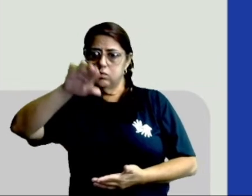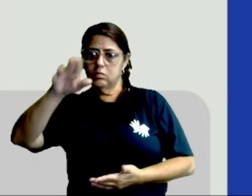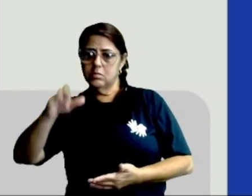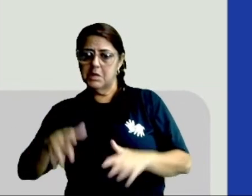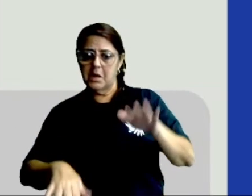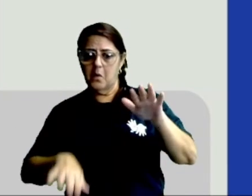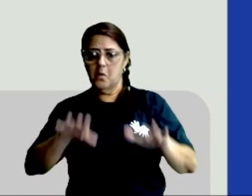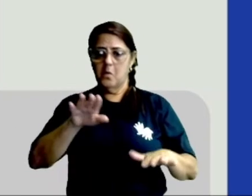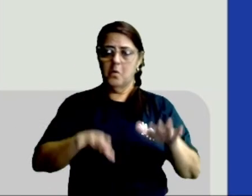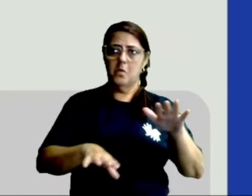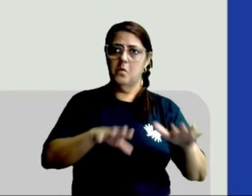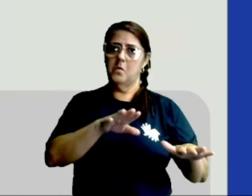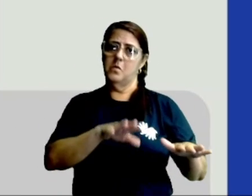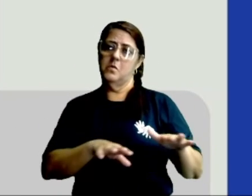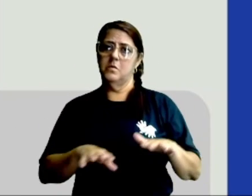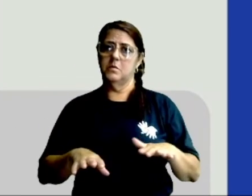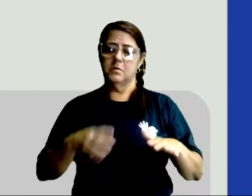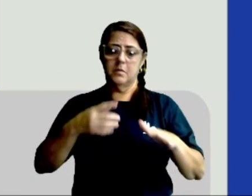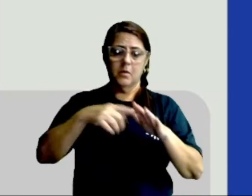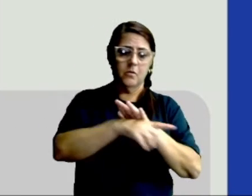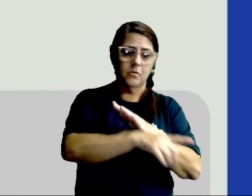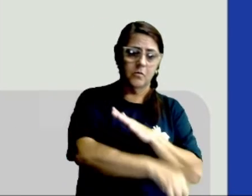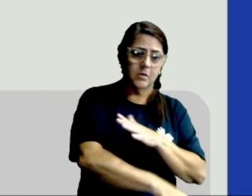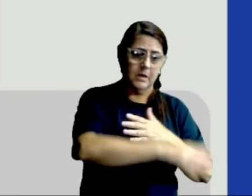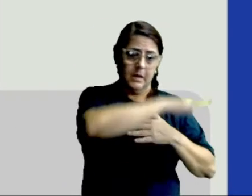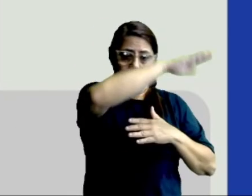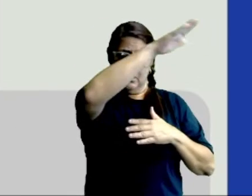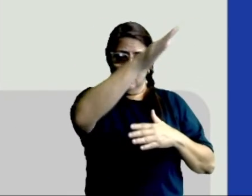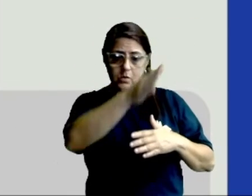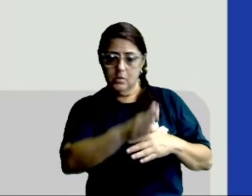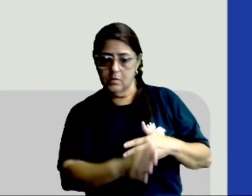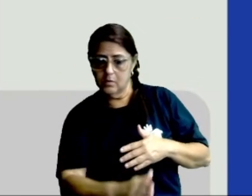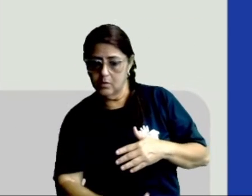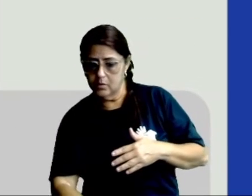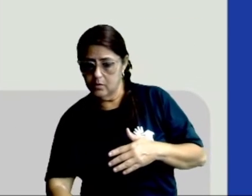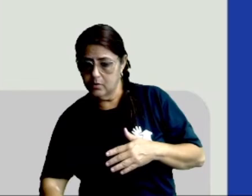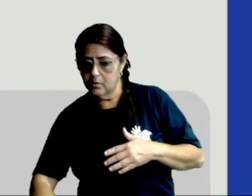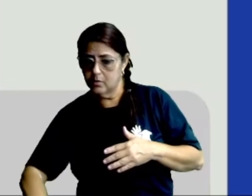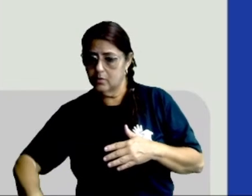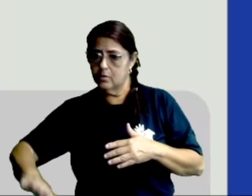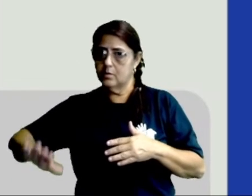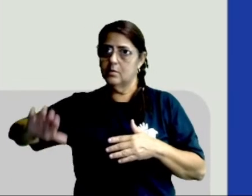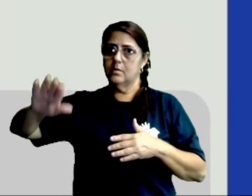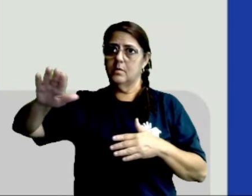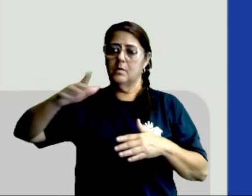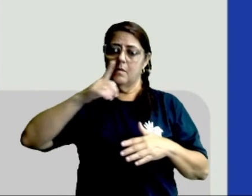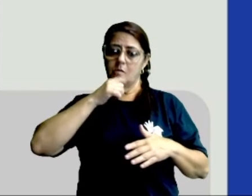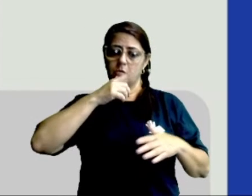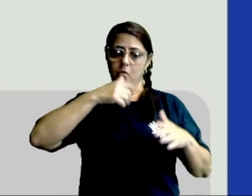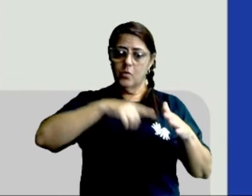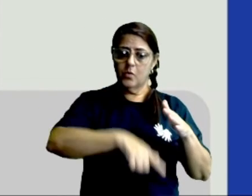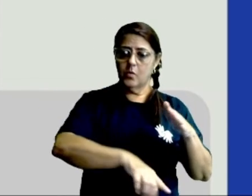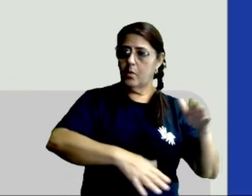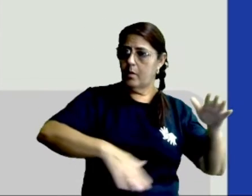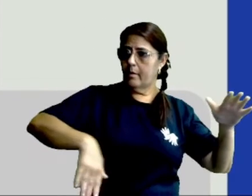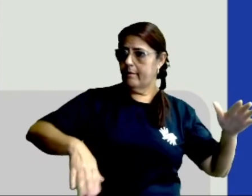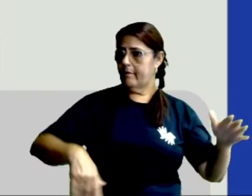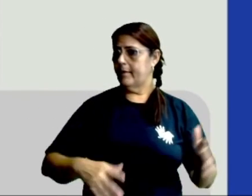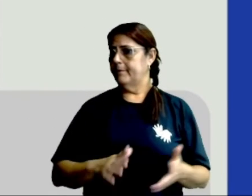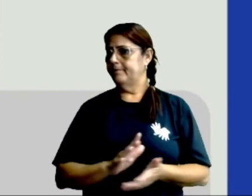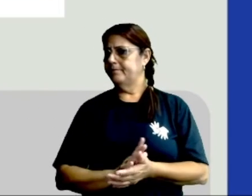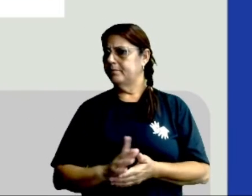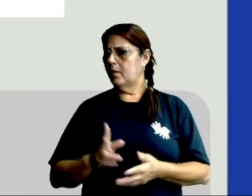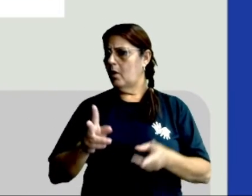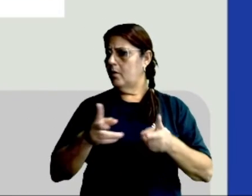lugares aí vão ter profundidades até abaixo do nível do mar. Vamos dar uma olhadinha aqui